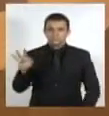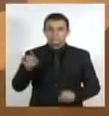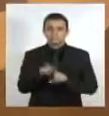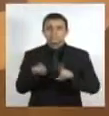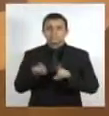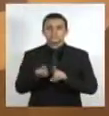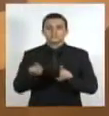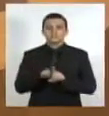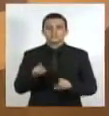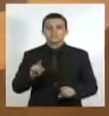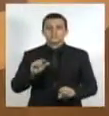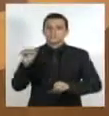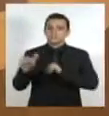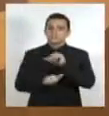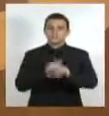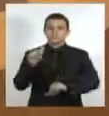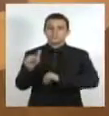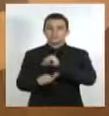a revolução,